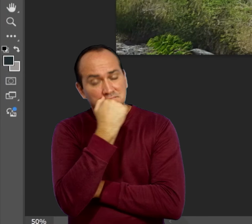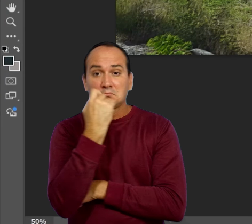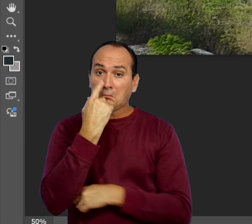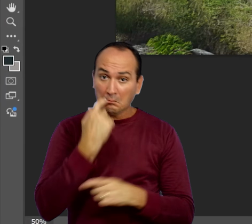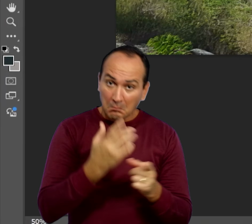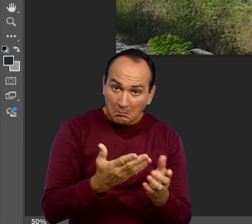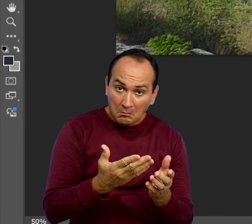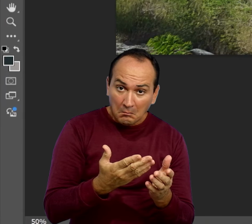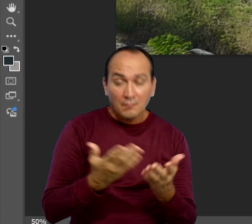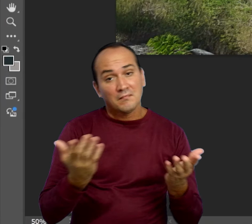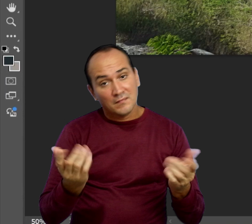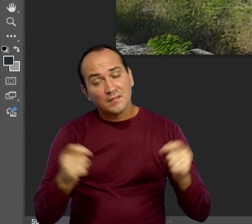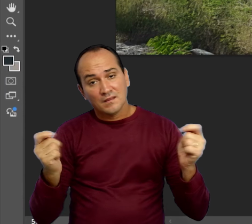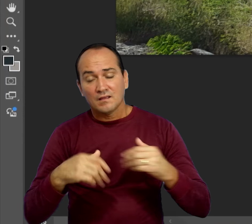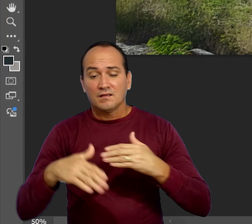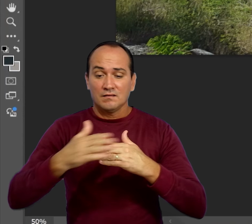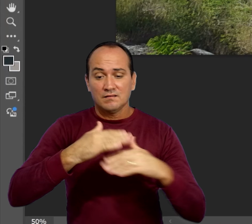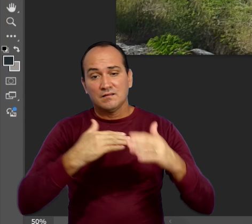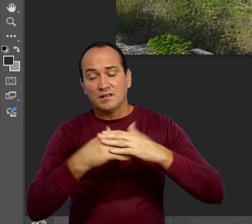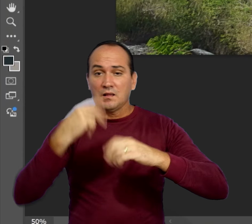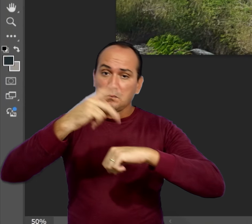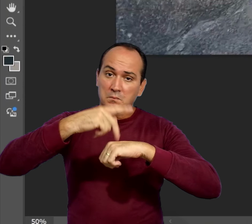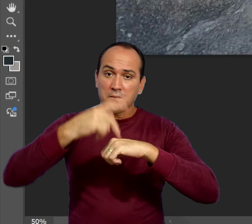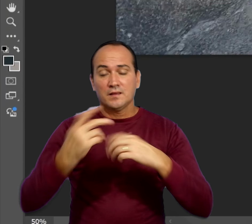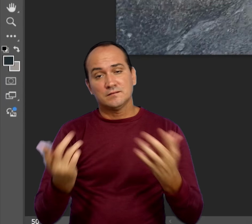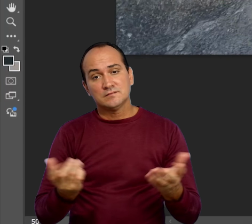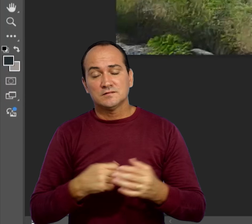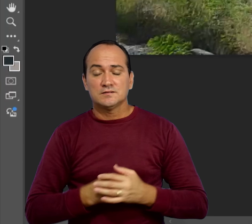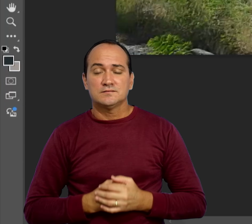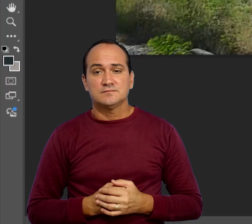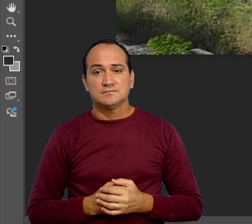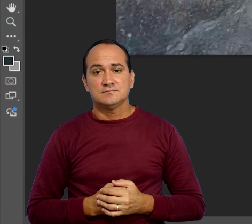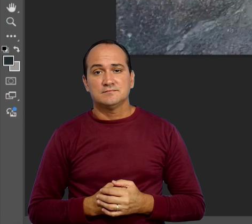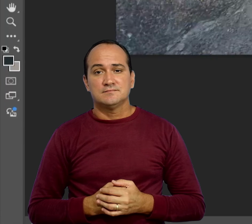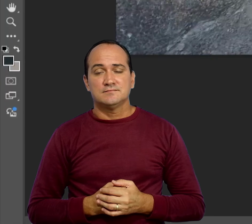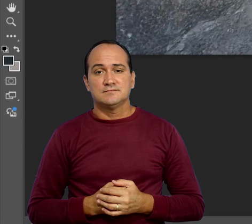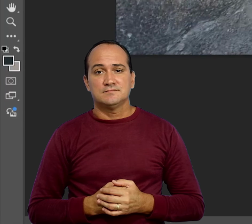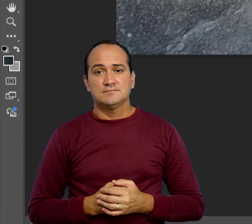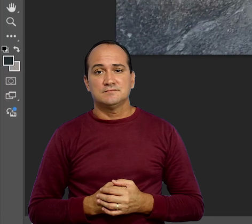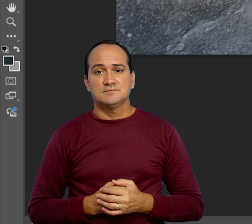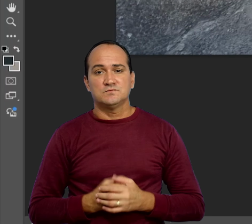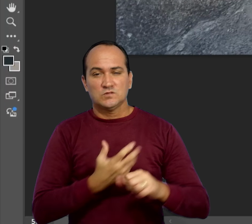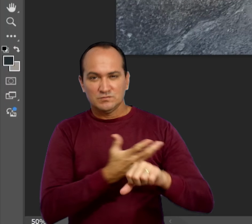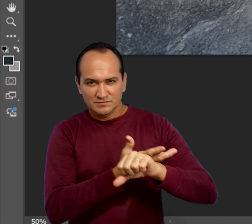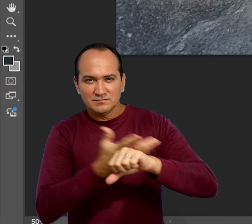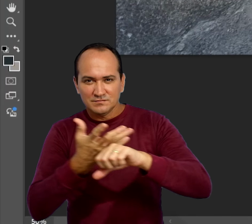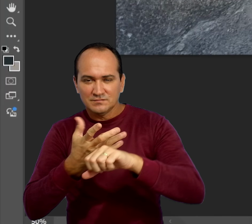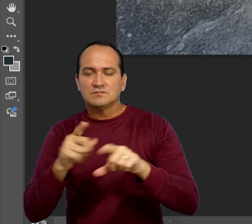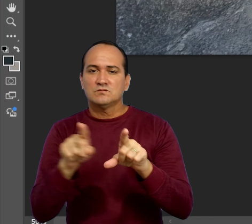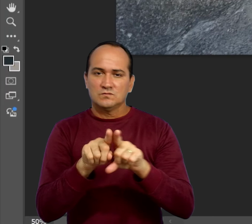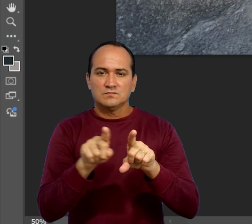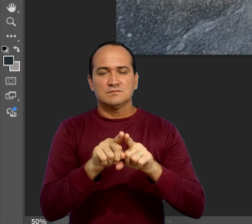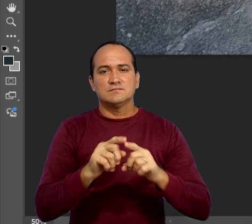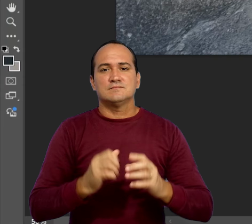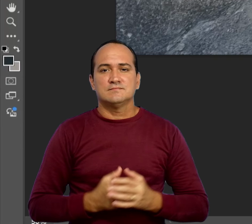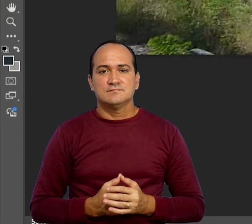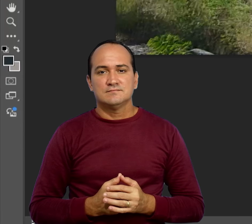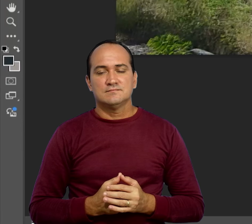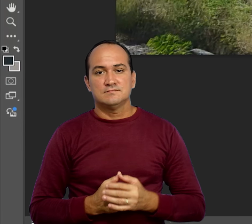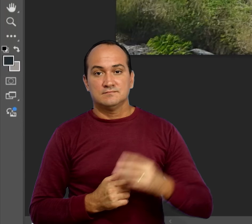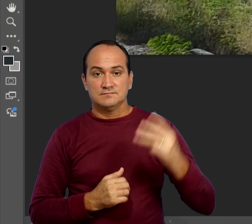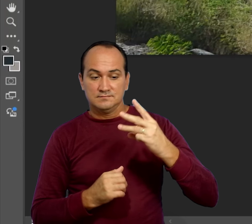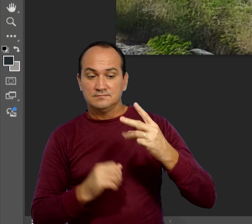médio, né? Então Ctrl E, pronto. Então eu tenho a camada da rocha aqui em cima, né? Tenho a camada aqui da vegetação, certo?